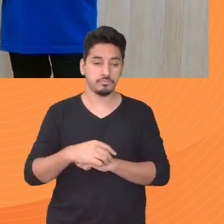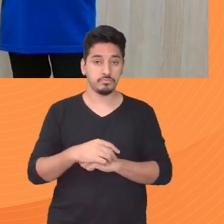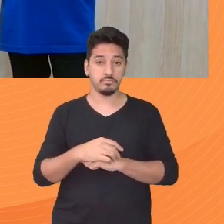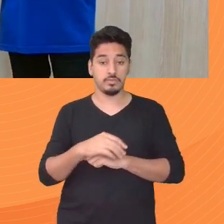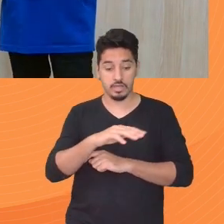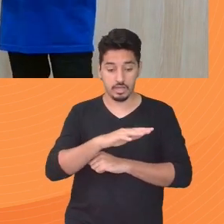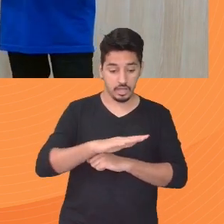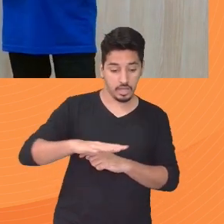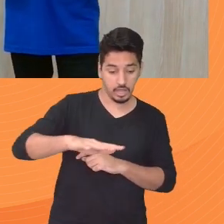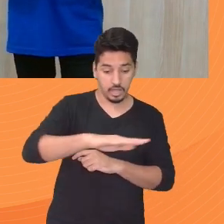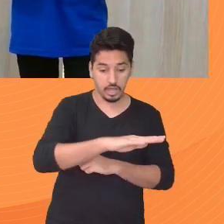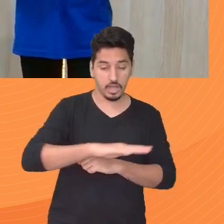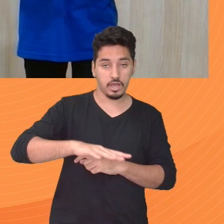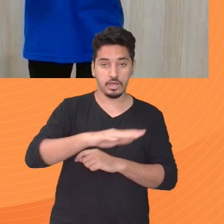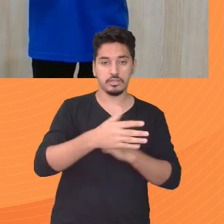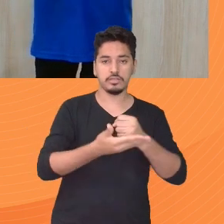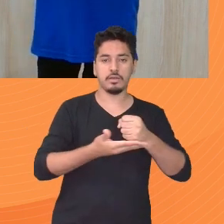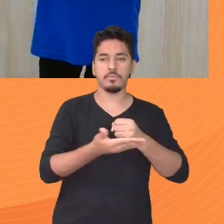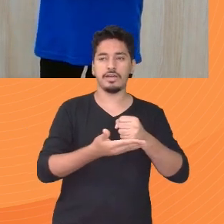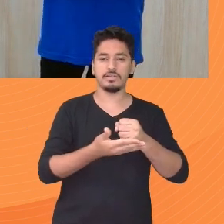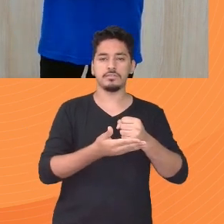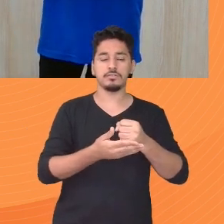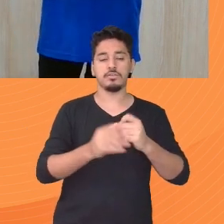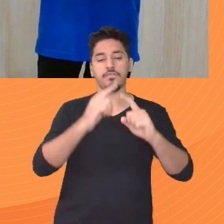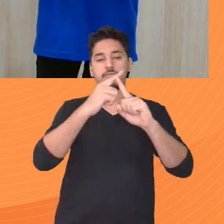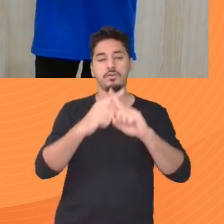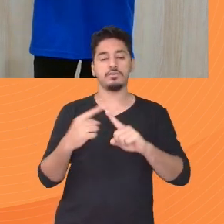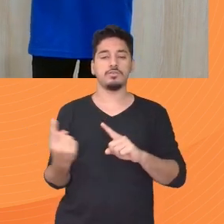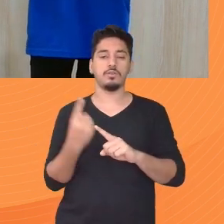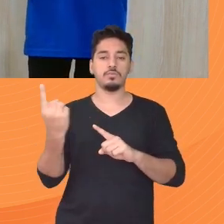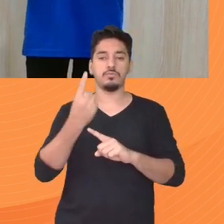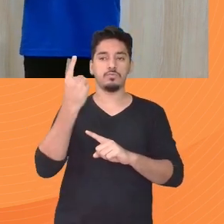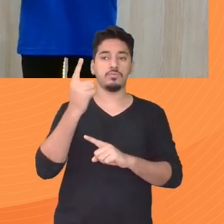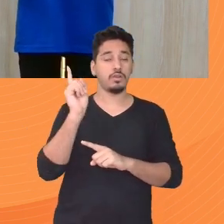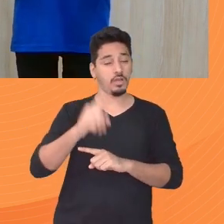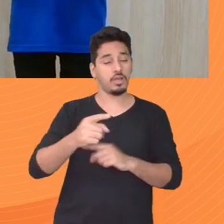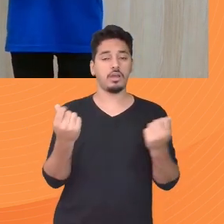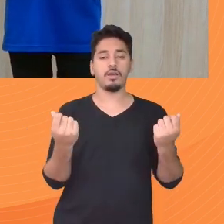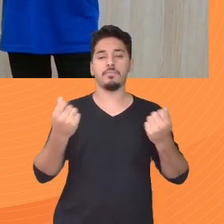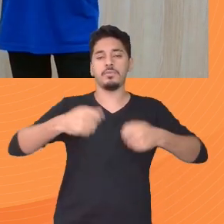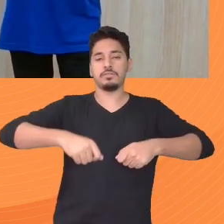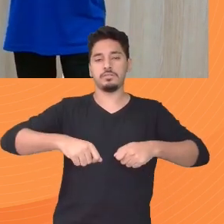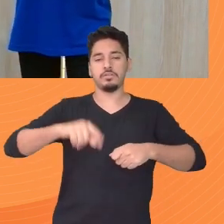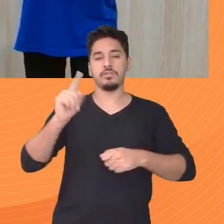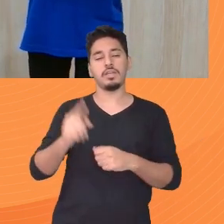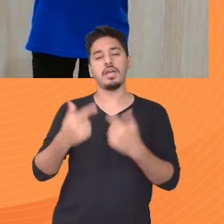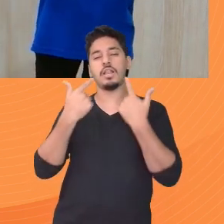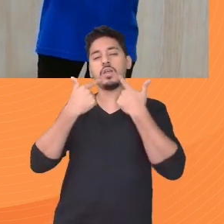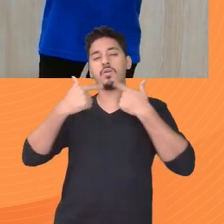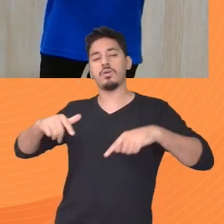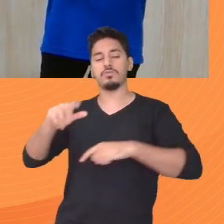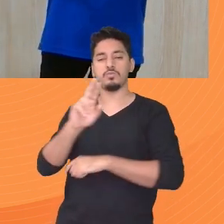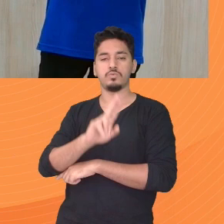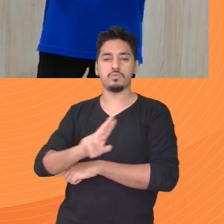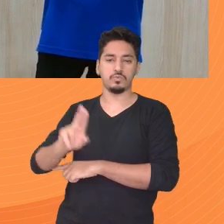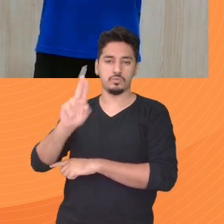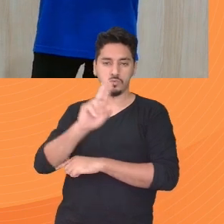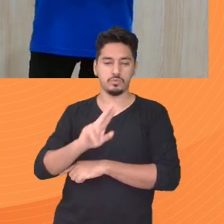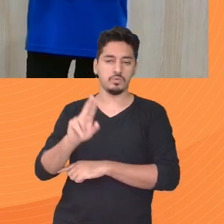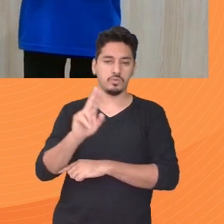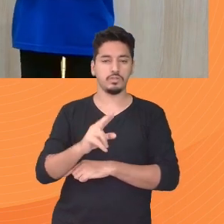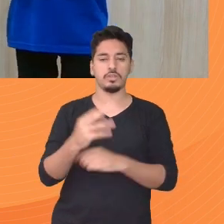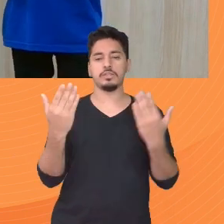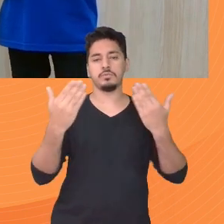vezes a altura equivale aí ao volume ou à capacidade, que é a linguagem usada aí